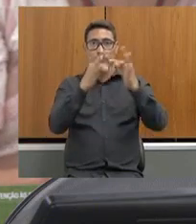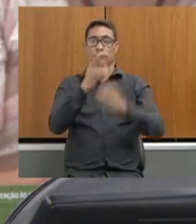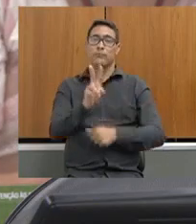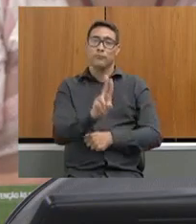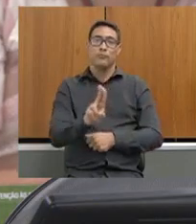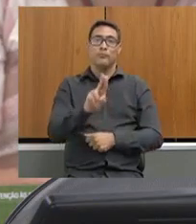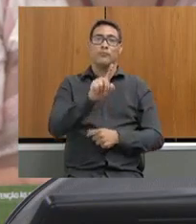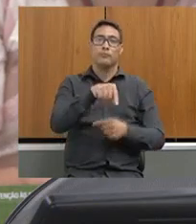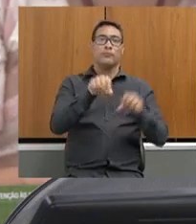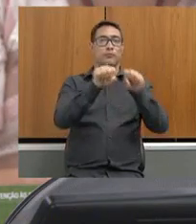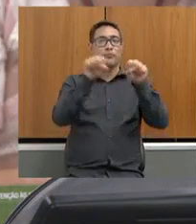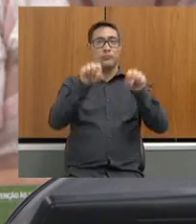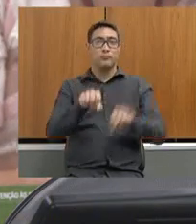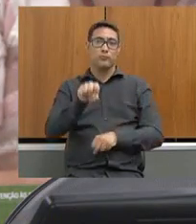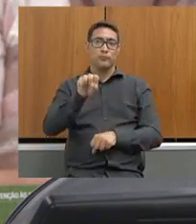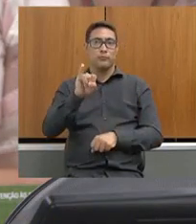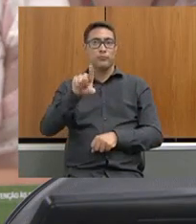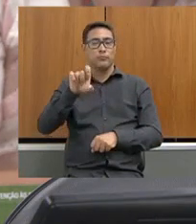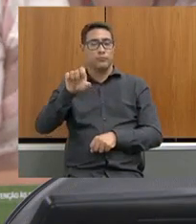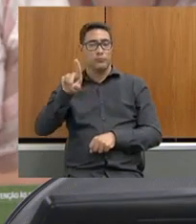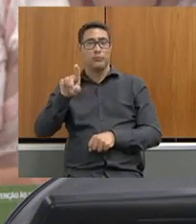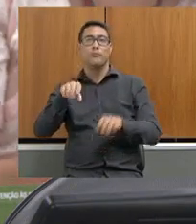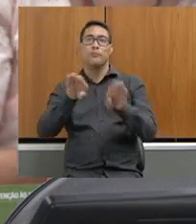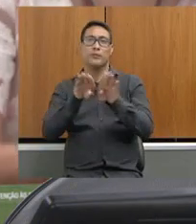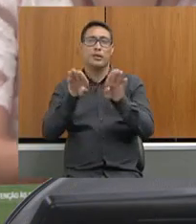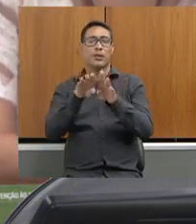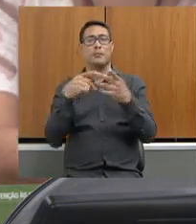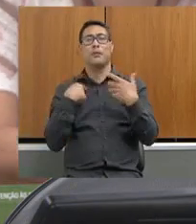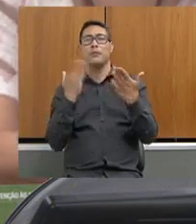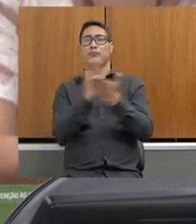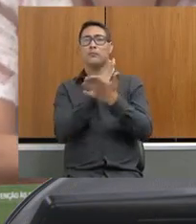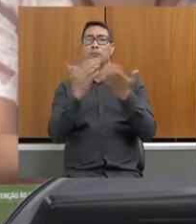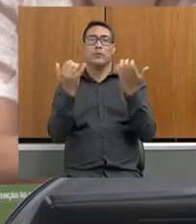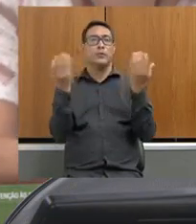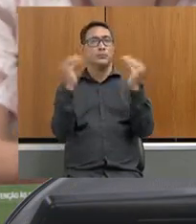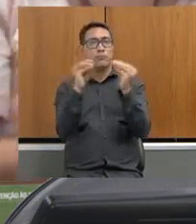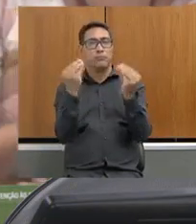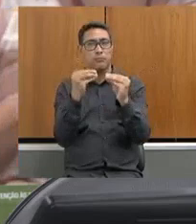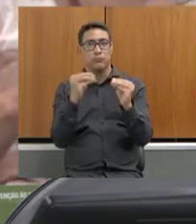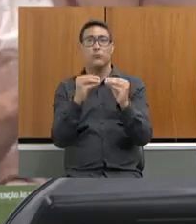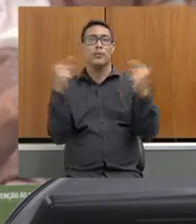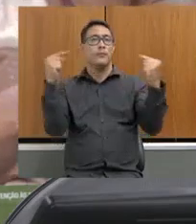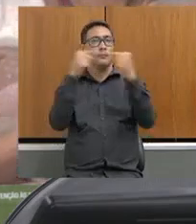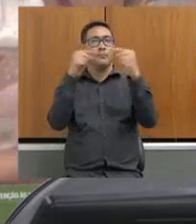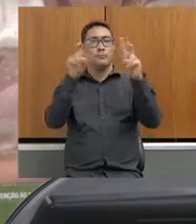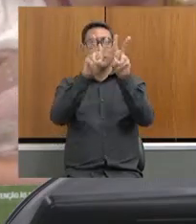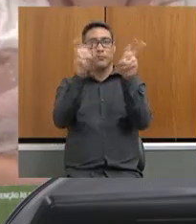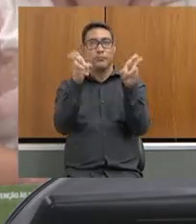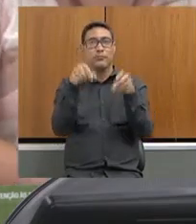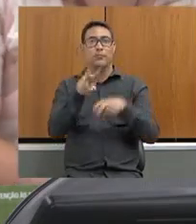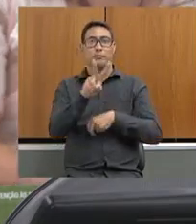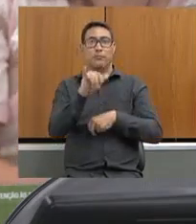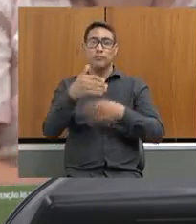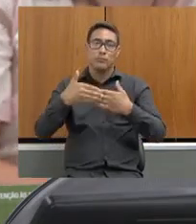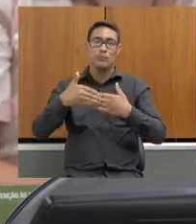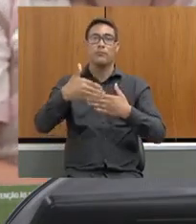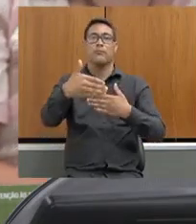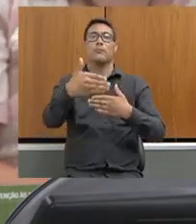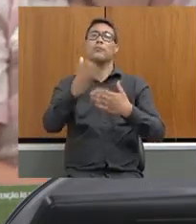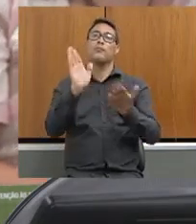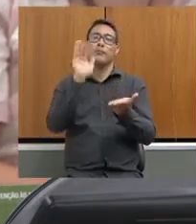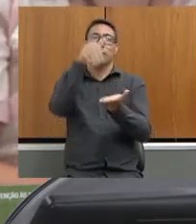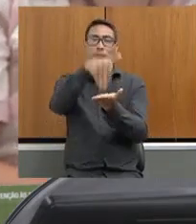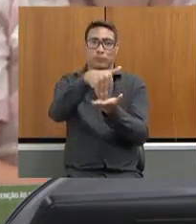Cileges ou pessoalmente, requerimentos, contendo recomendações referentes ao tema abordado, que serão deliberadas ao final